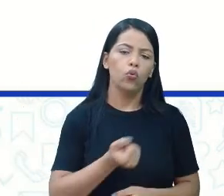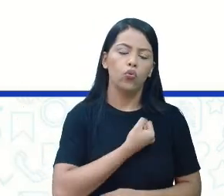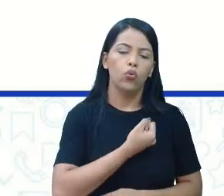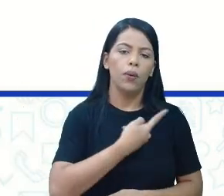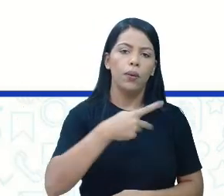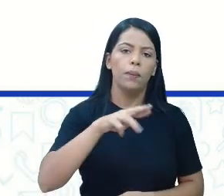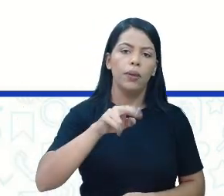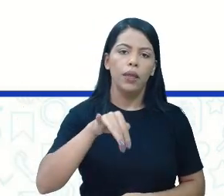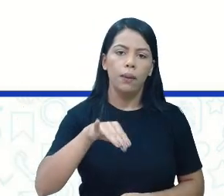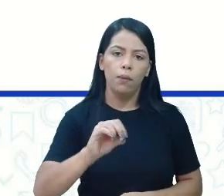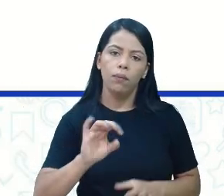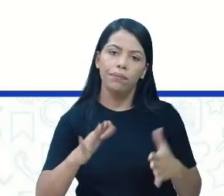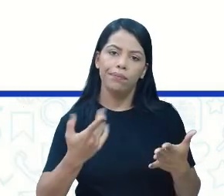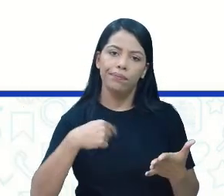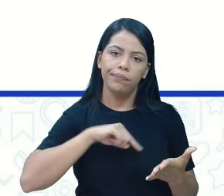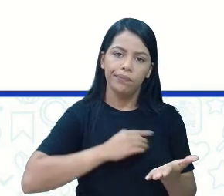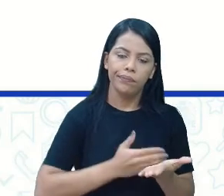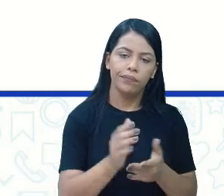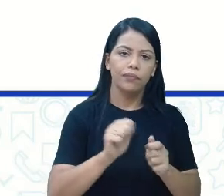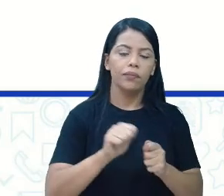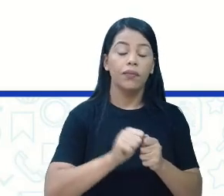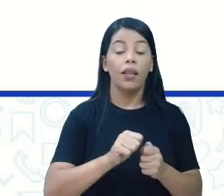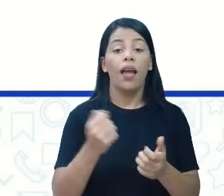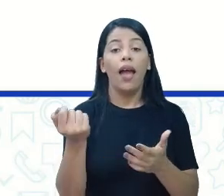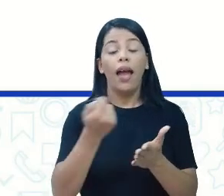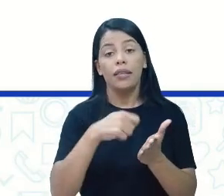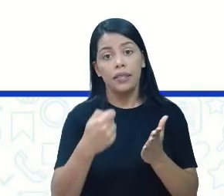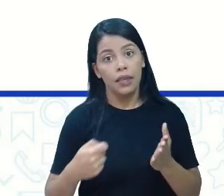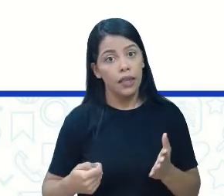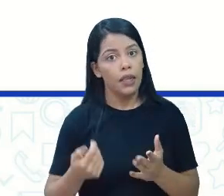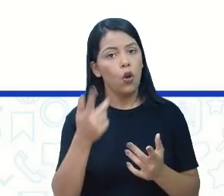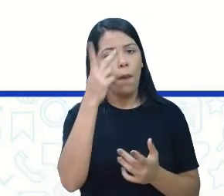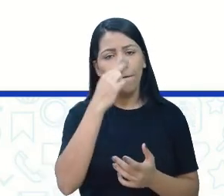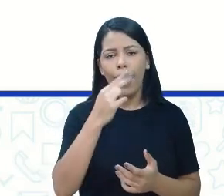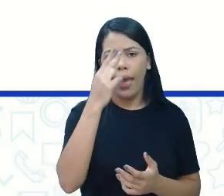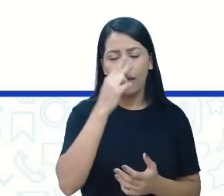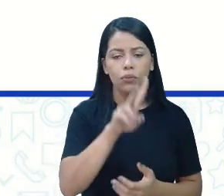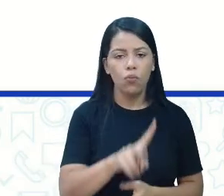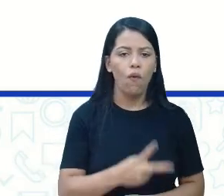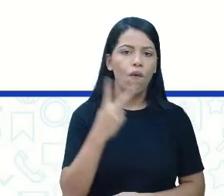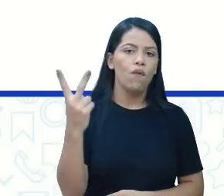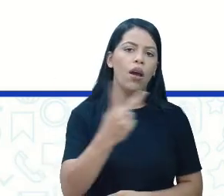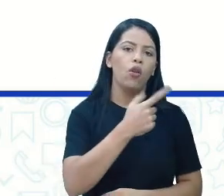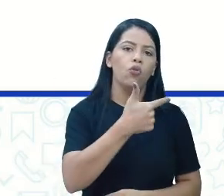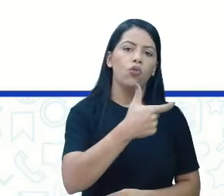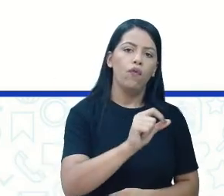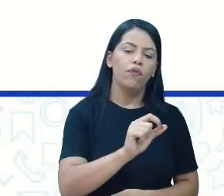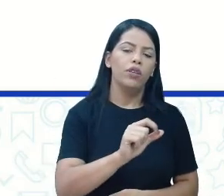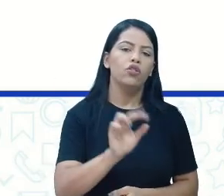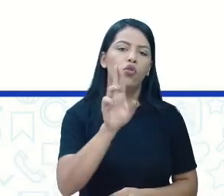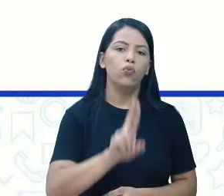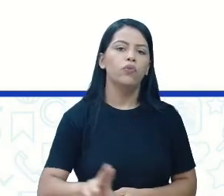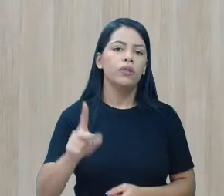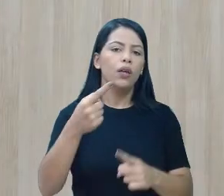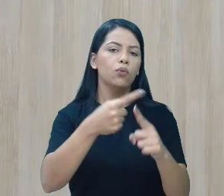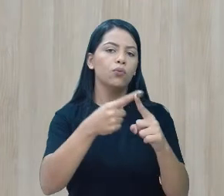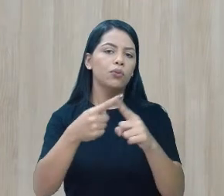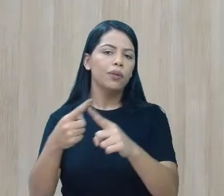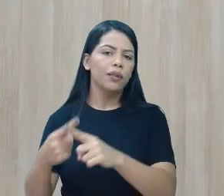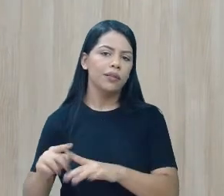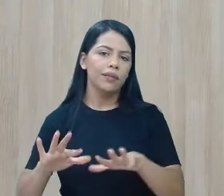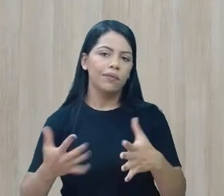fazer a escrita do mesmo valor, do número 20, através dessa multiplicação. E a gente vai utilizar